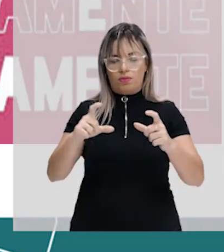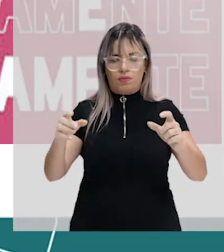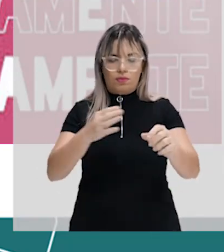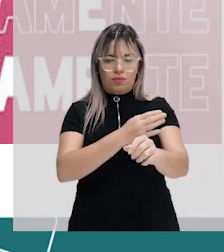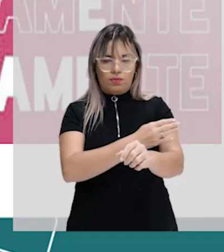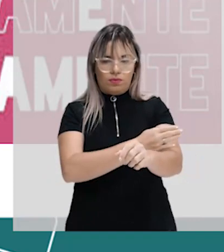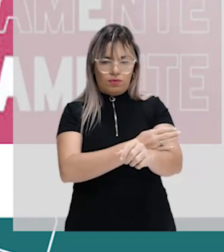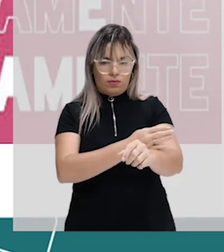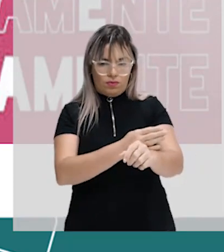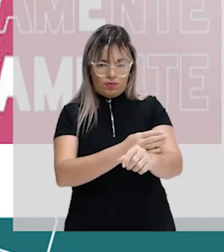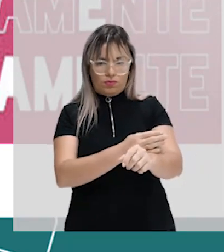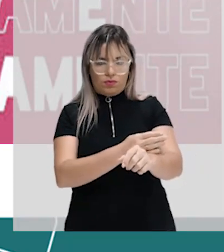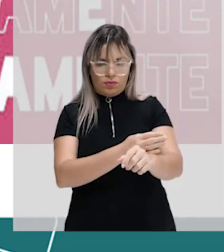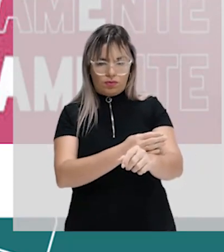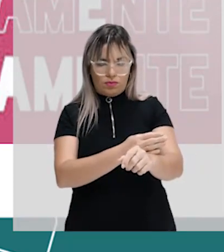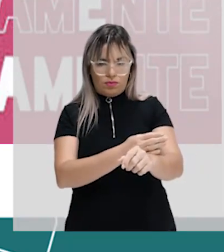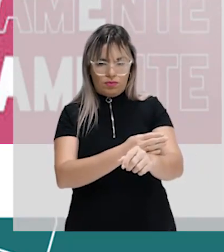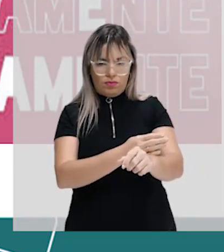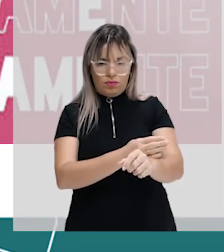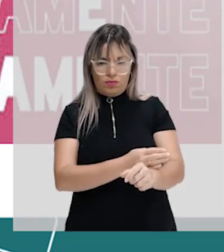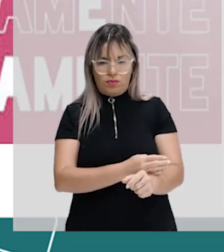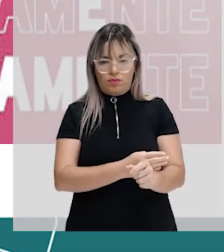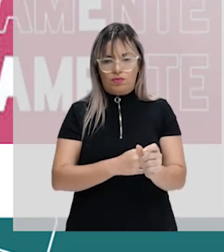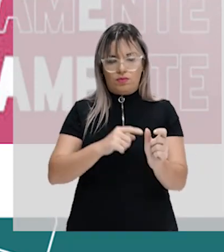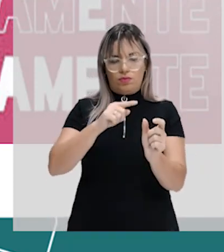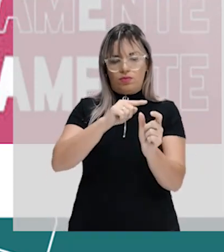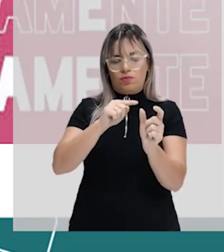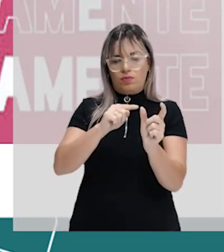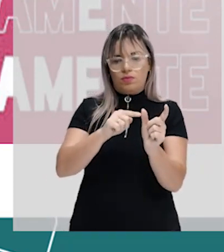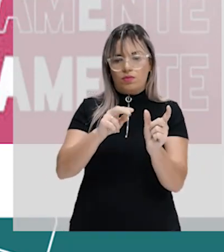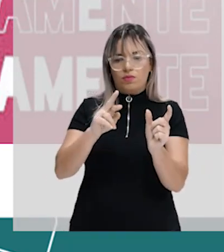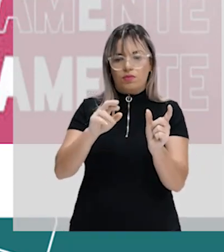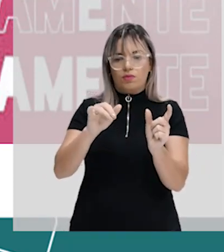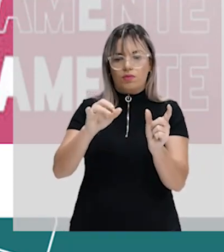Mas algumas palavras, olha aqui, ó. Ria